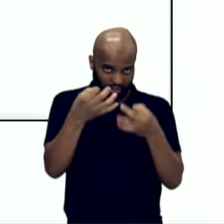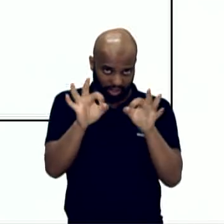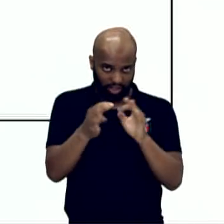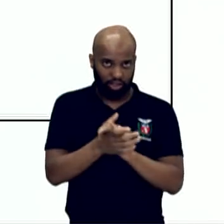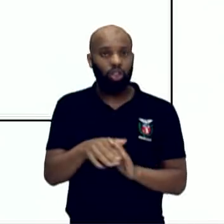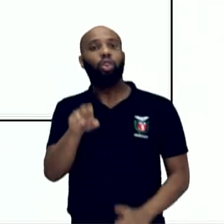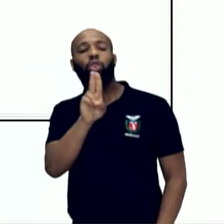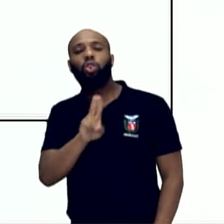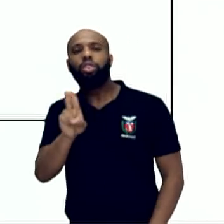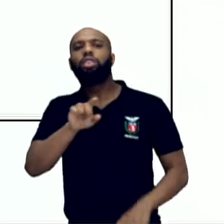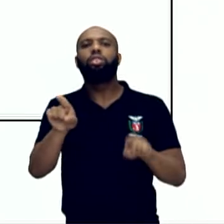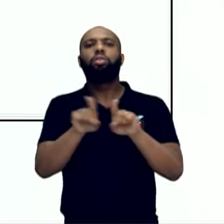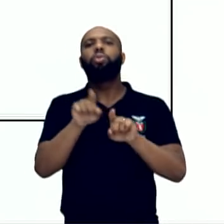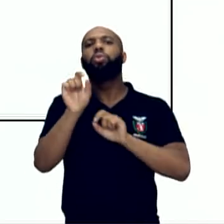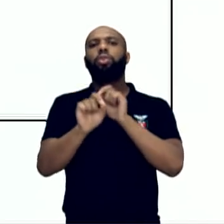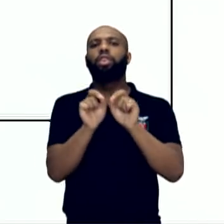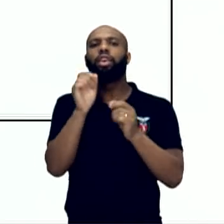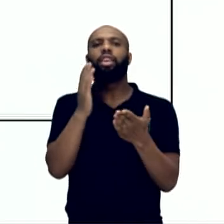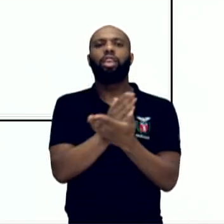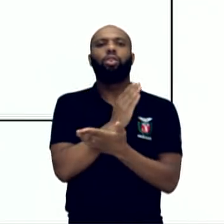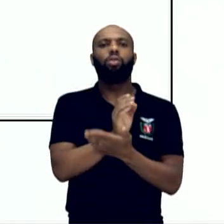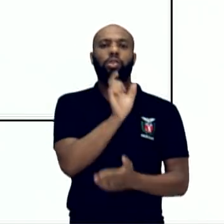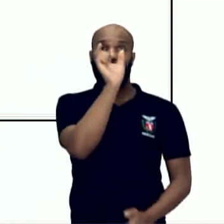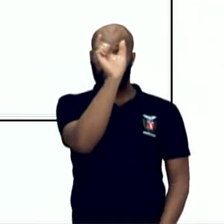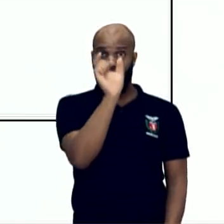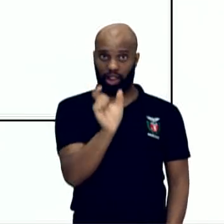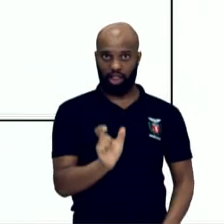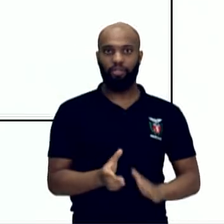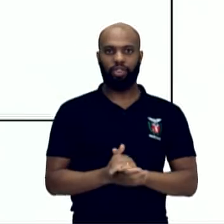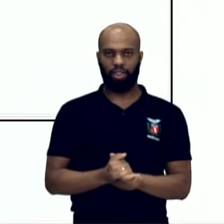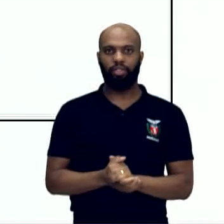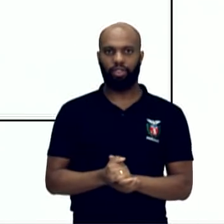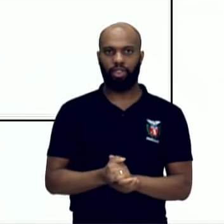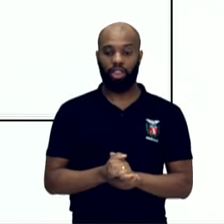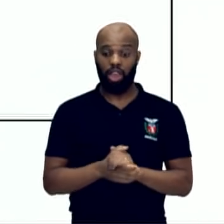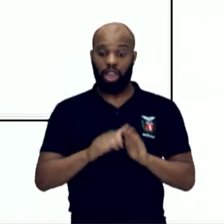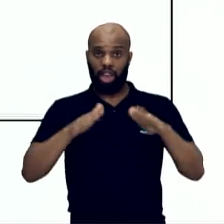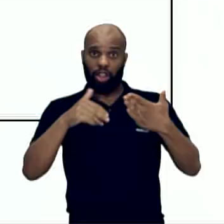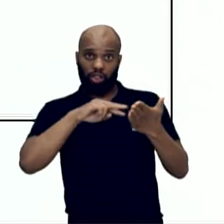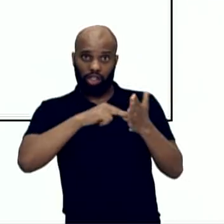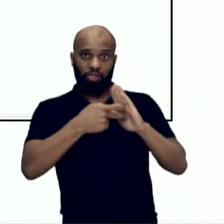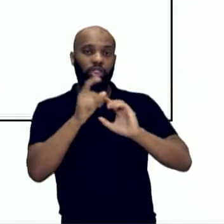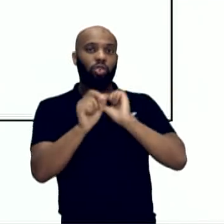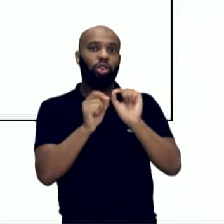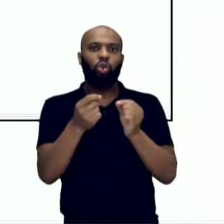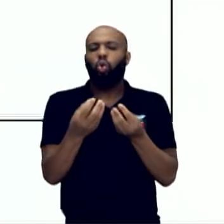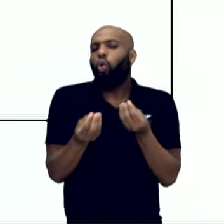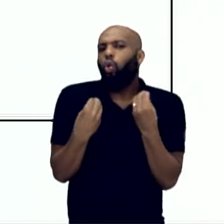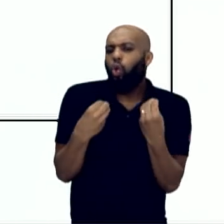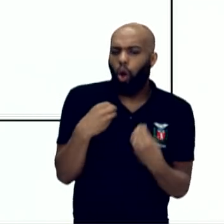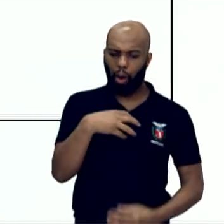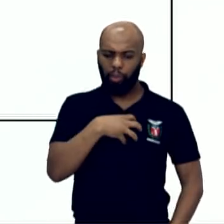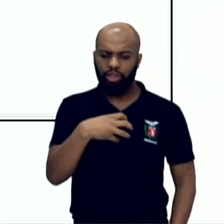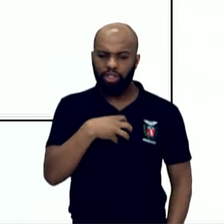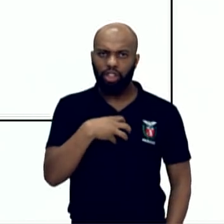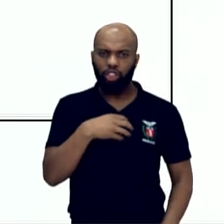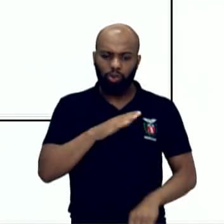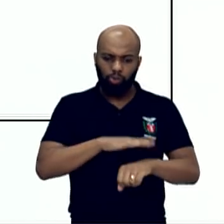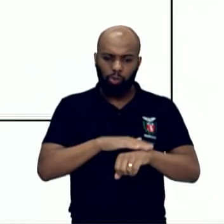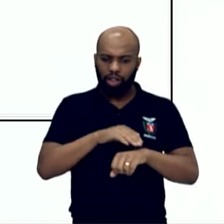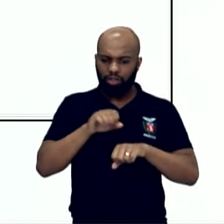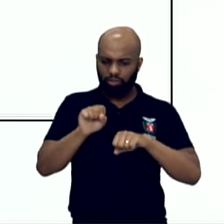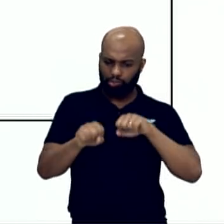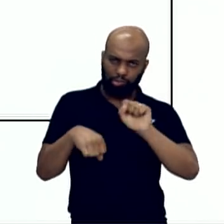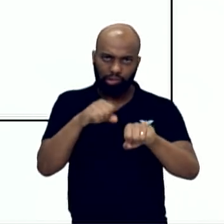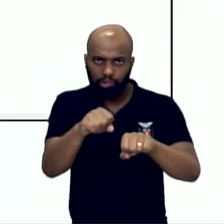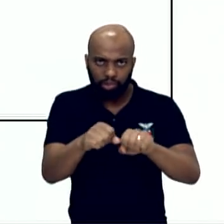está usando para isso de algumas palavras. E ele quer dizer como ele se sente quando ele anda de bicicleta.